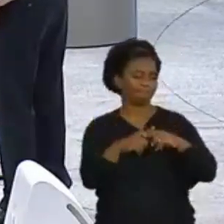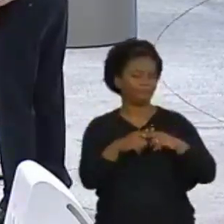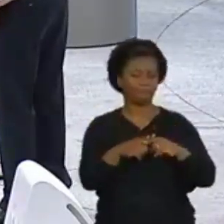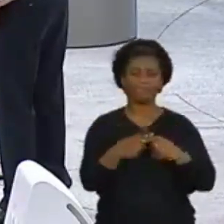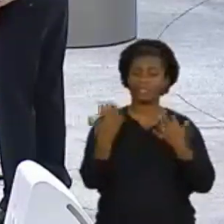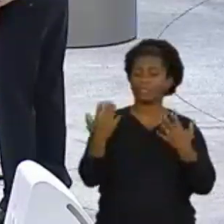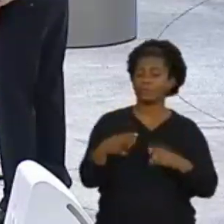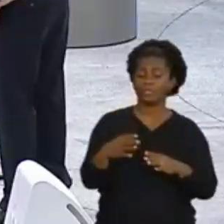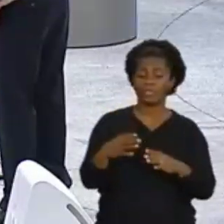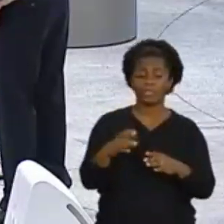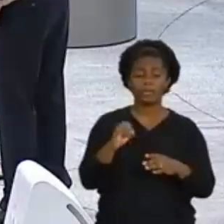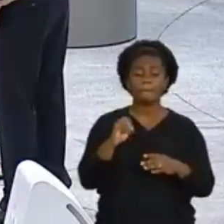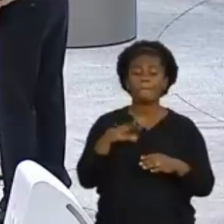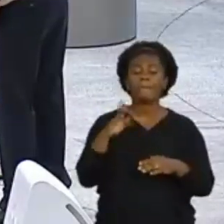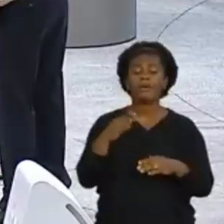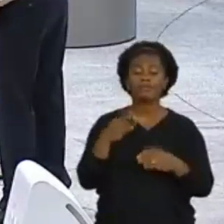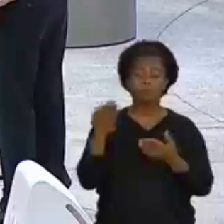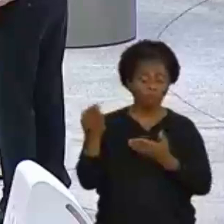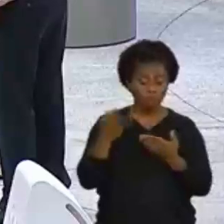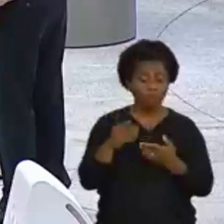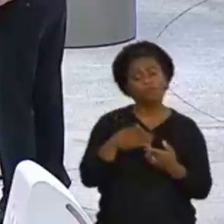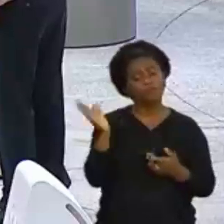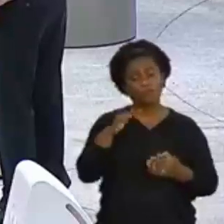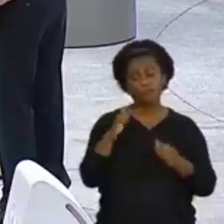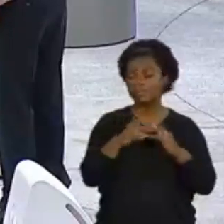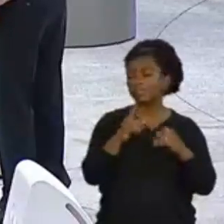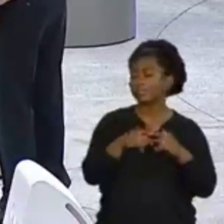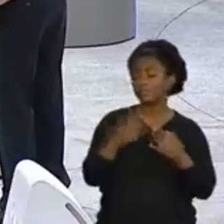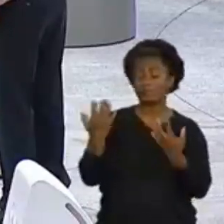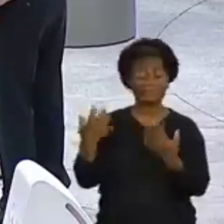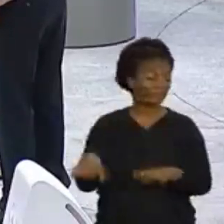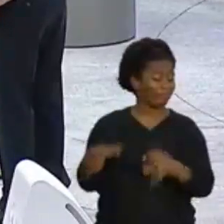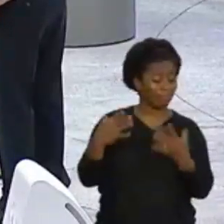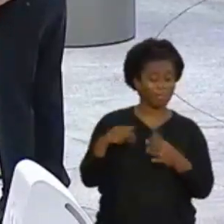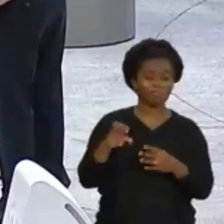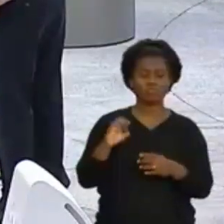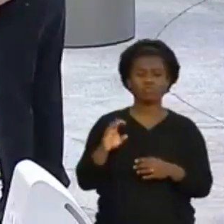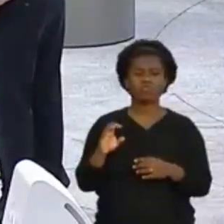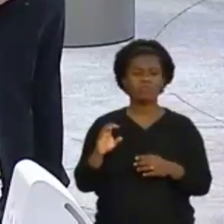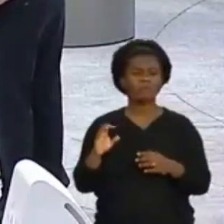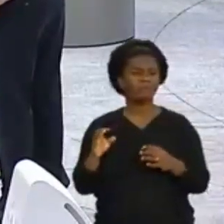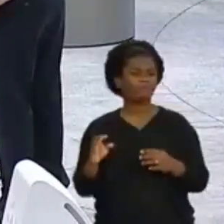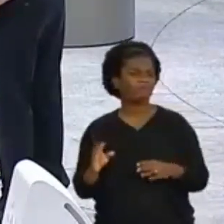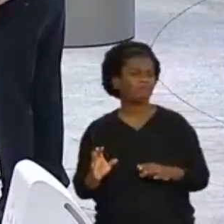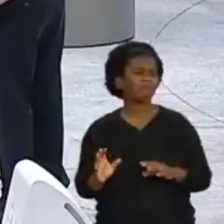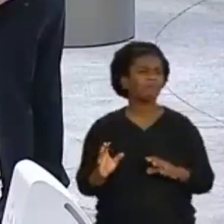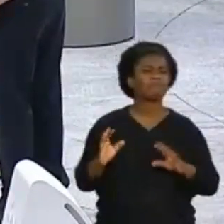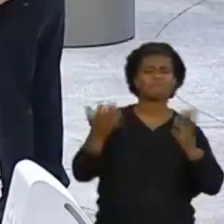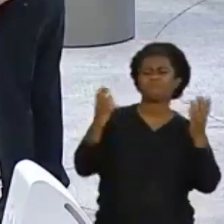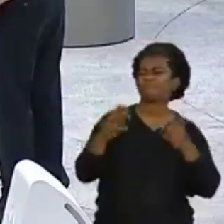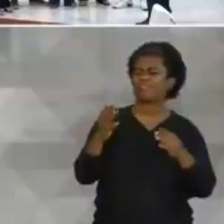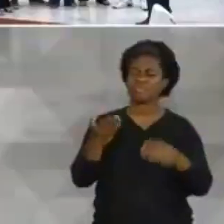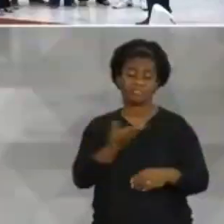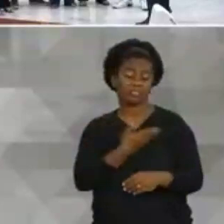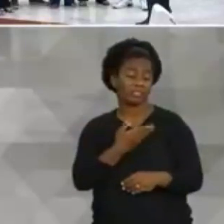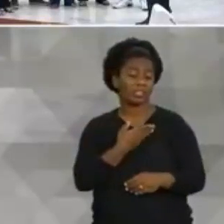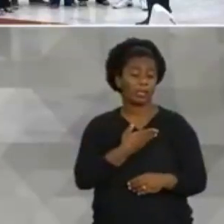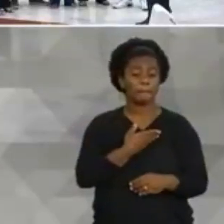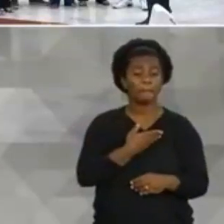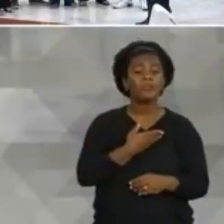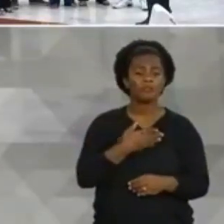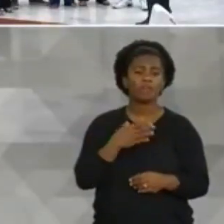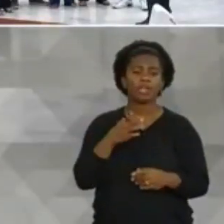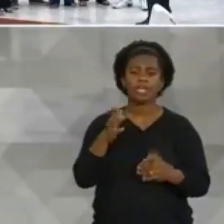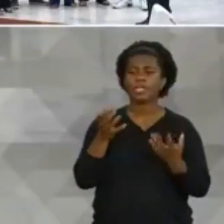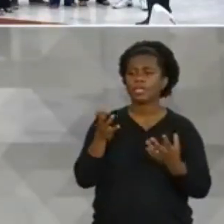os convites para vir na igreja, ela era sempre para festinhas de amigos, sempre disposta para tudo, mas para a